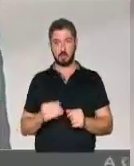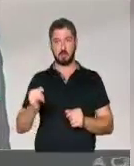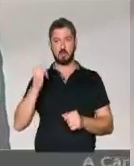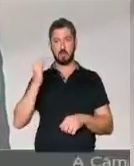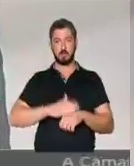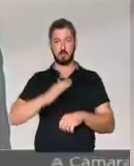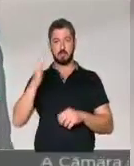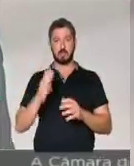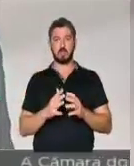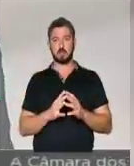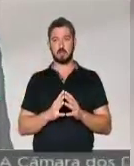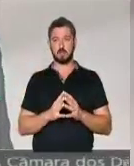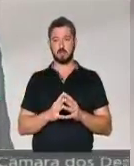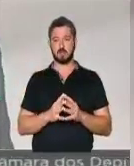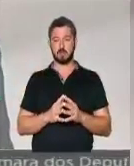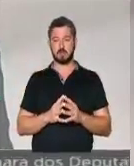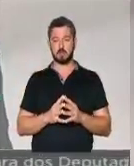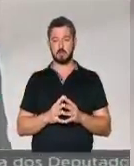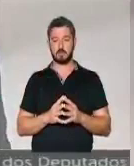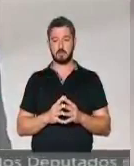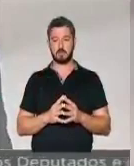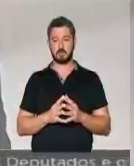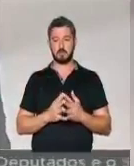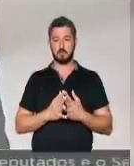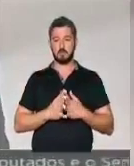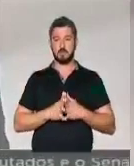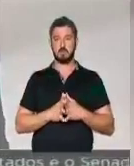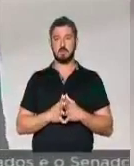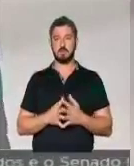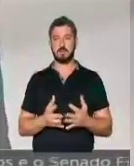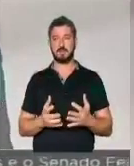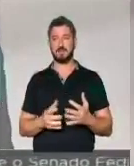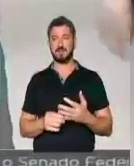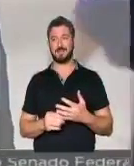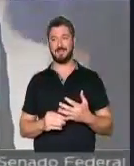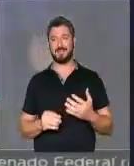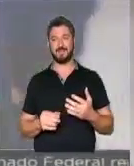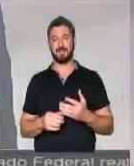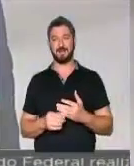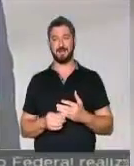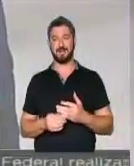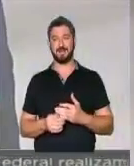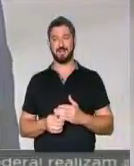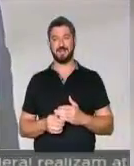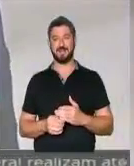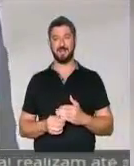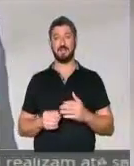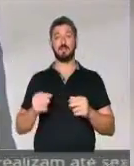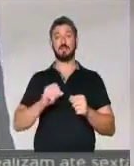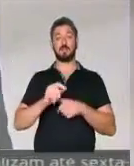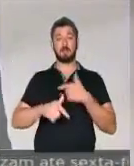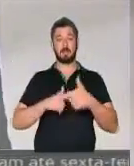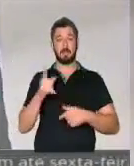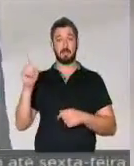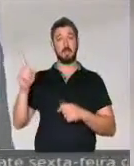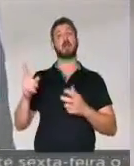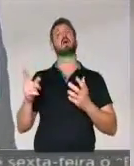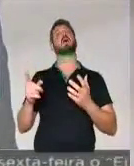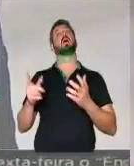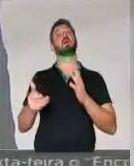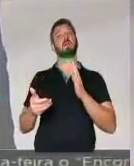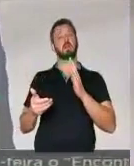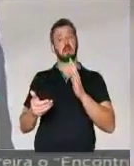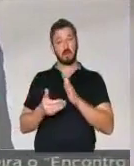importante para a vida partidária. Por isso eu quero cumprimentá-lo e dizer que fazemos um trabalho aqui também na Câmara dos Deputados, com o